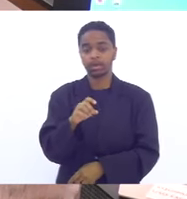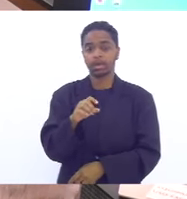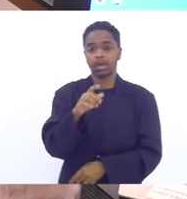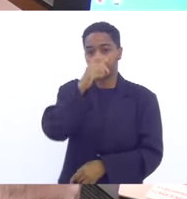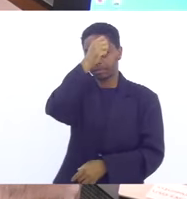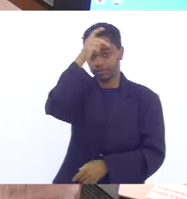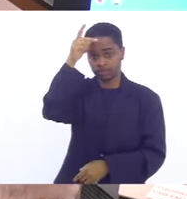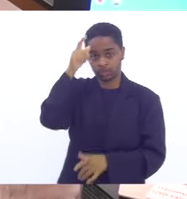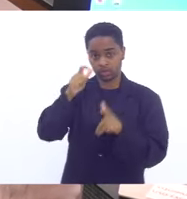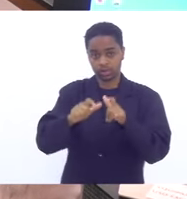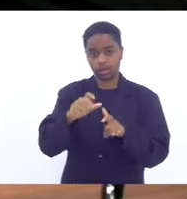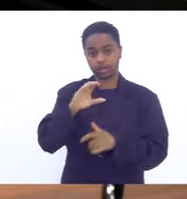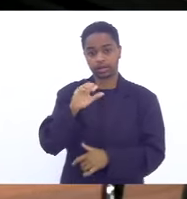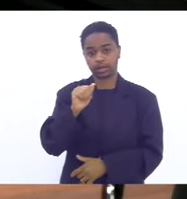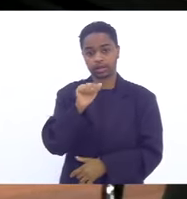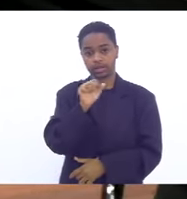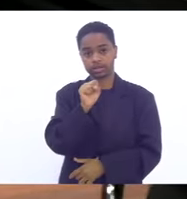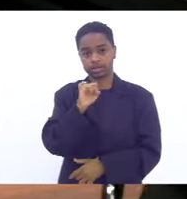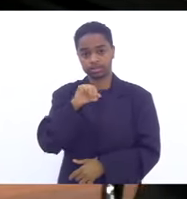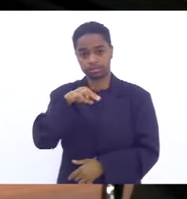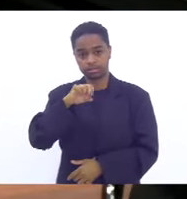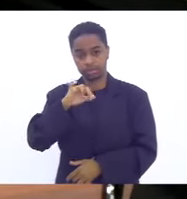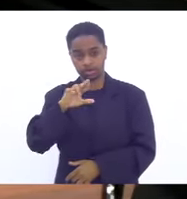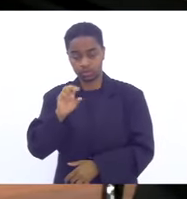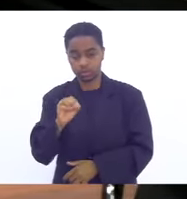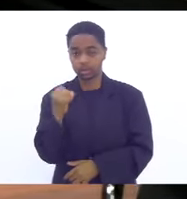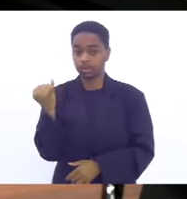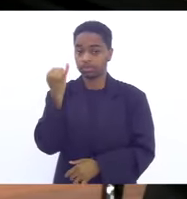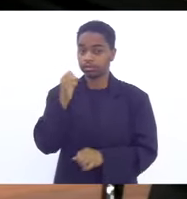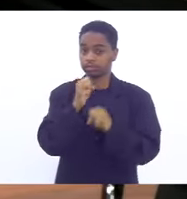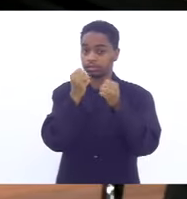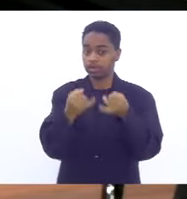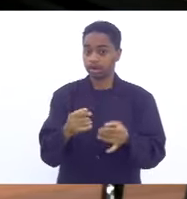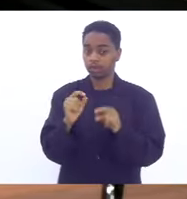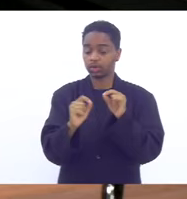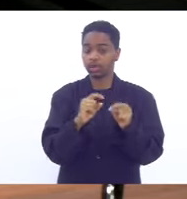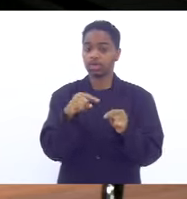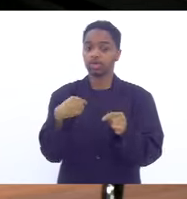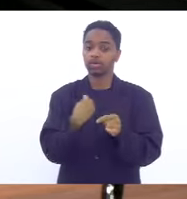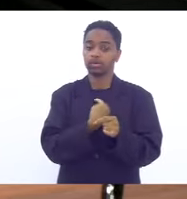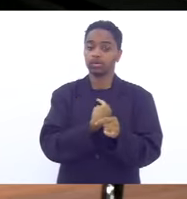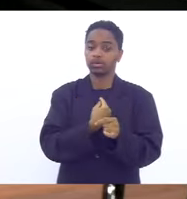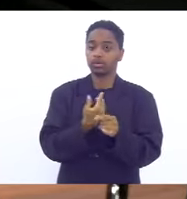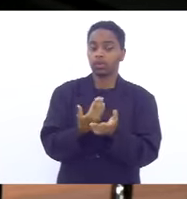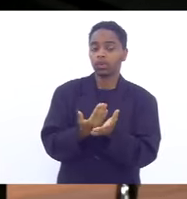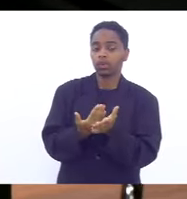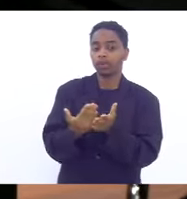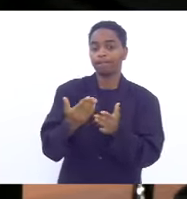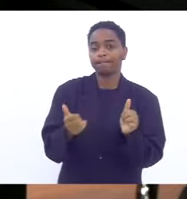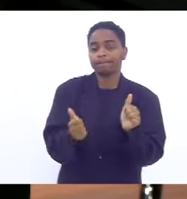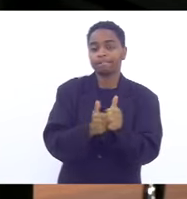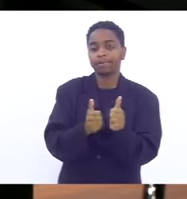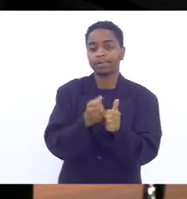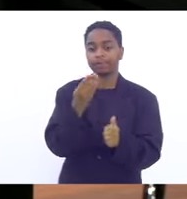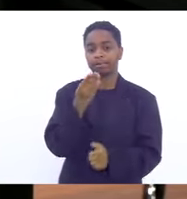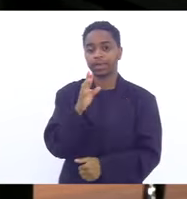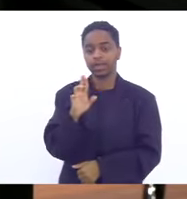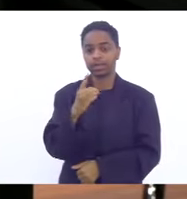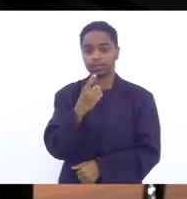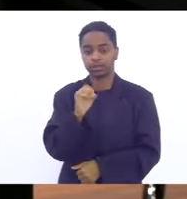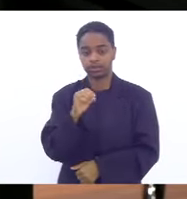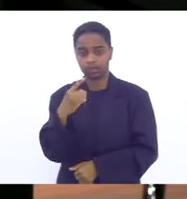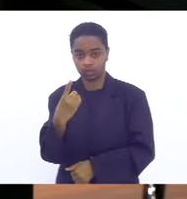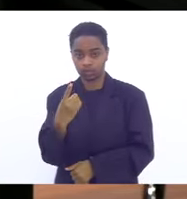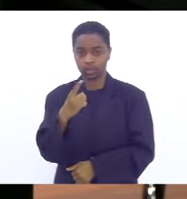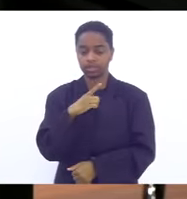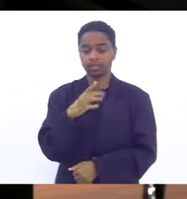é importante aqui, presidente da comissão, eu dizer isso, nós desapropriamos uma área, às margens da BR-101,